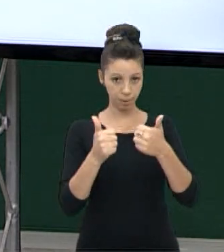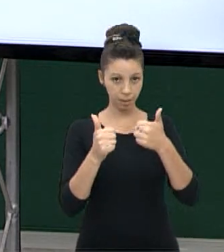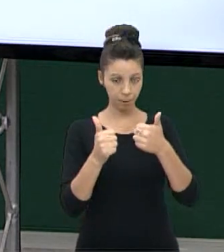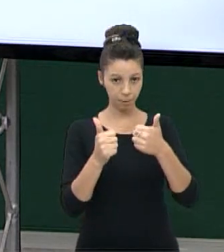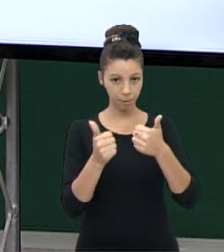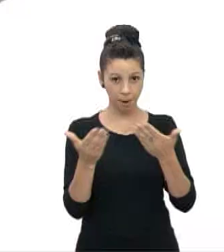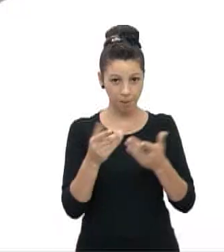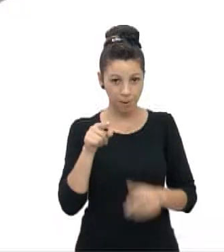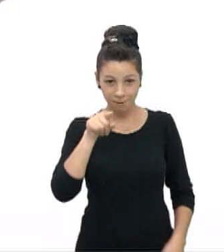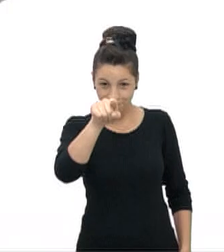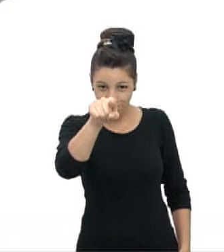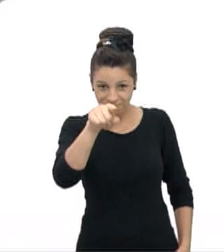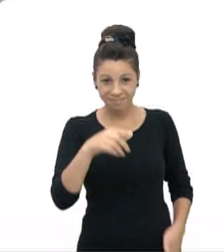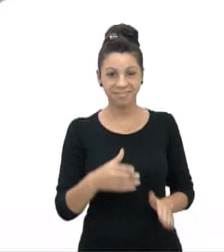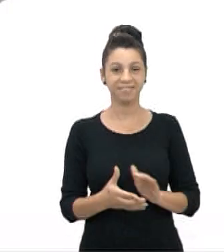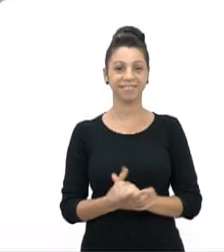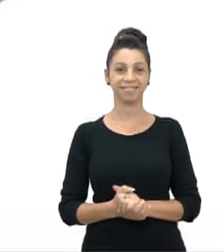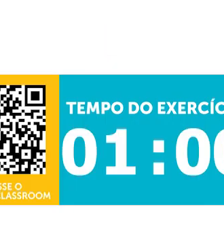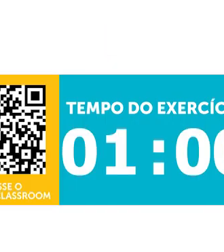com vocês.